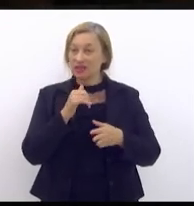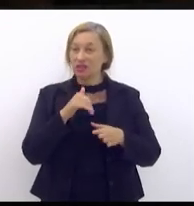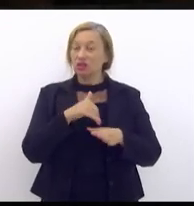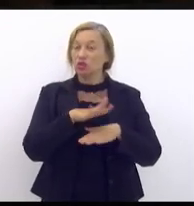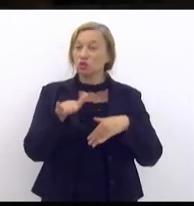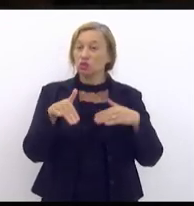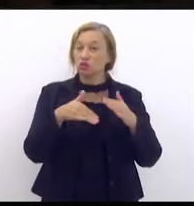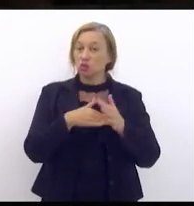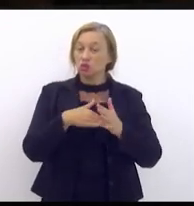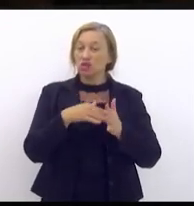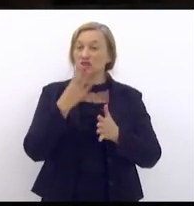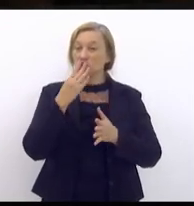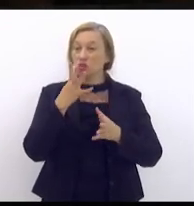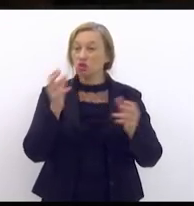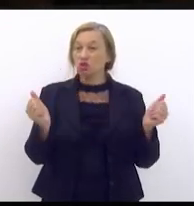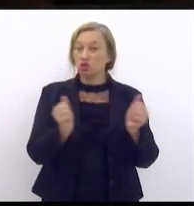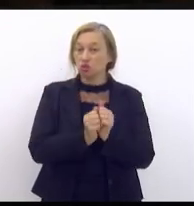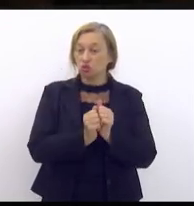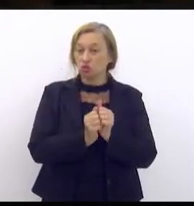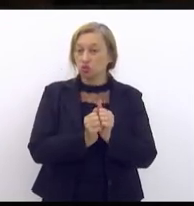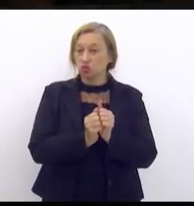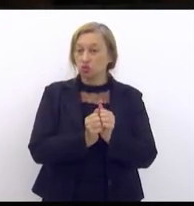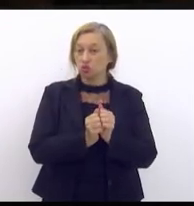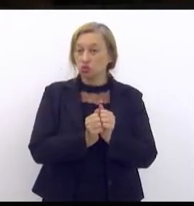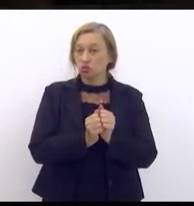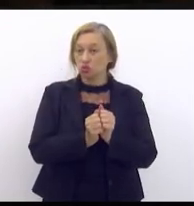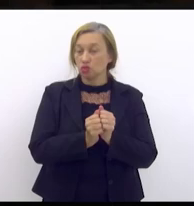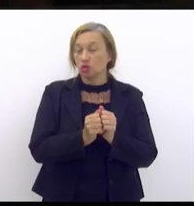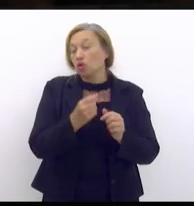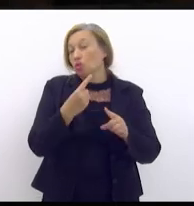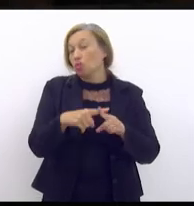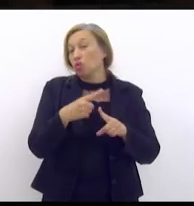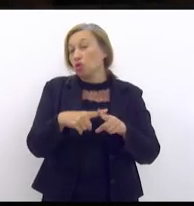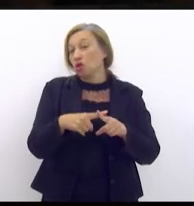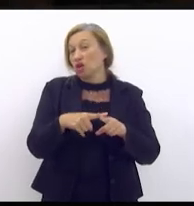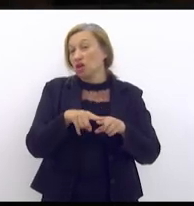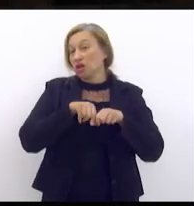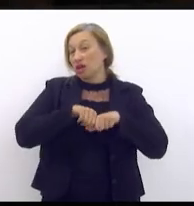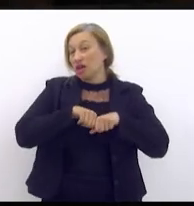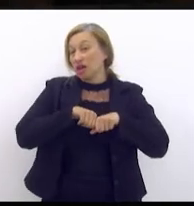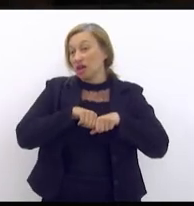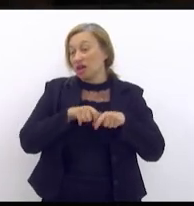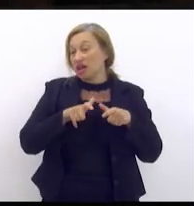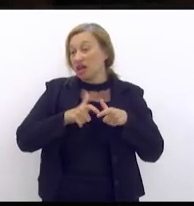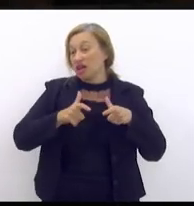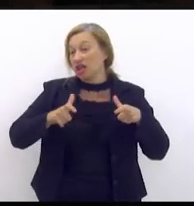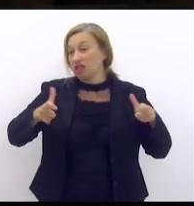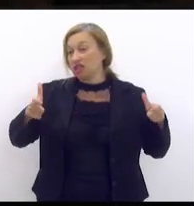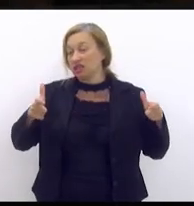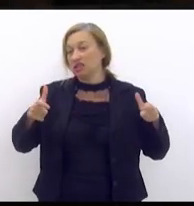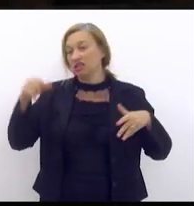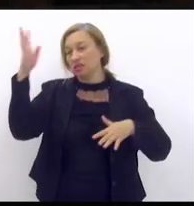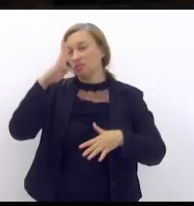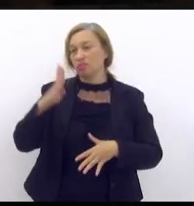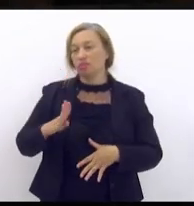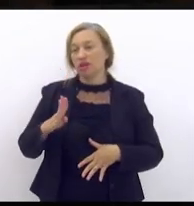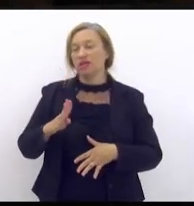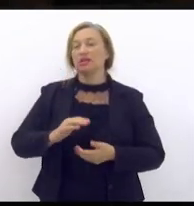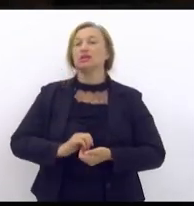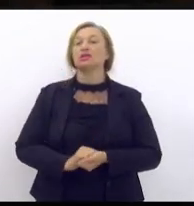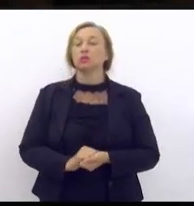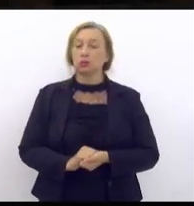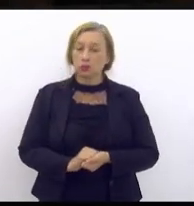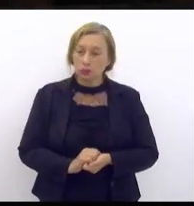as cores, porque é o matiz imenso desse povo brasileiro que nós